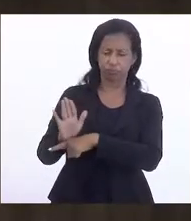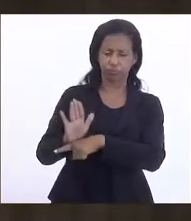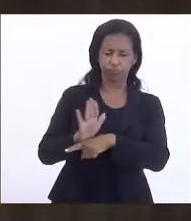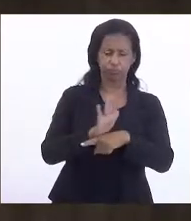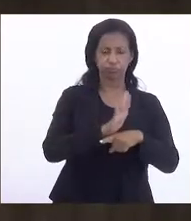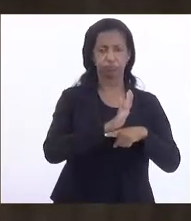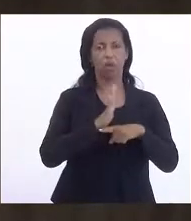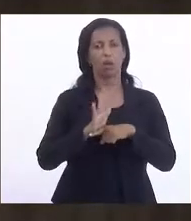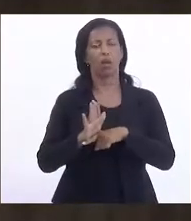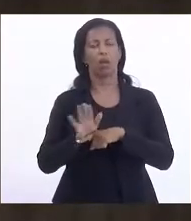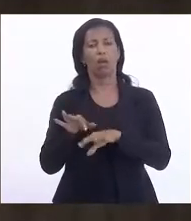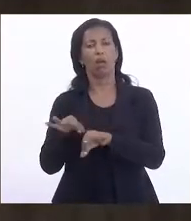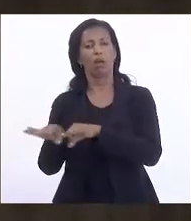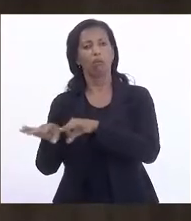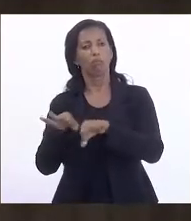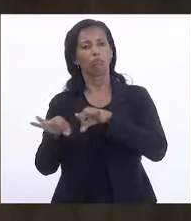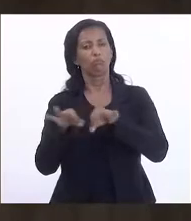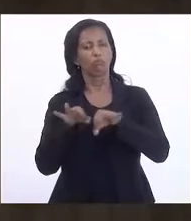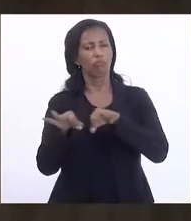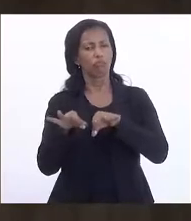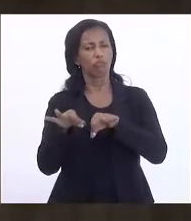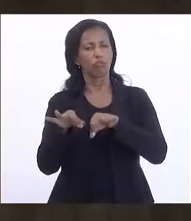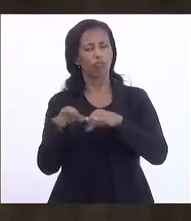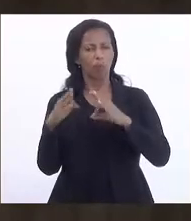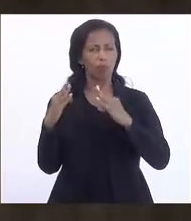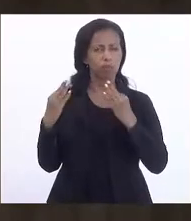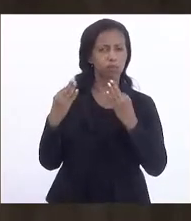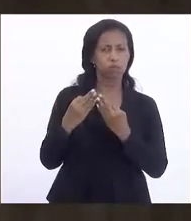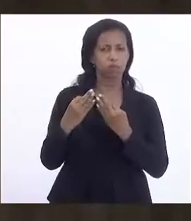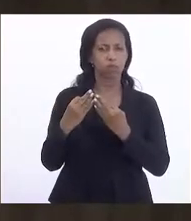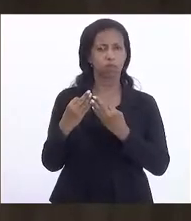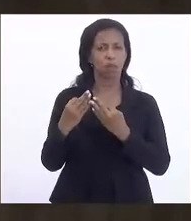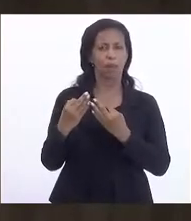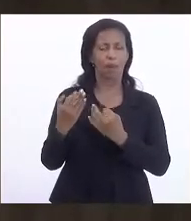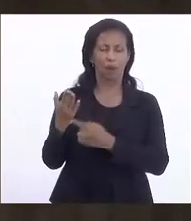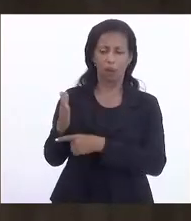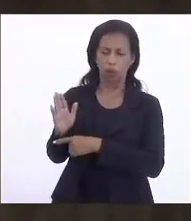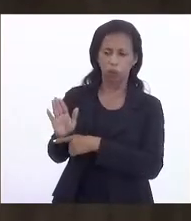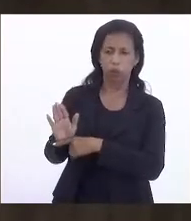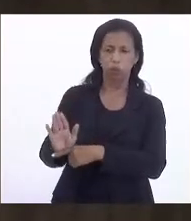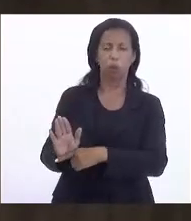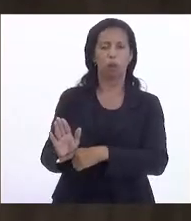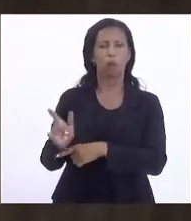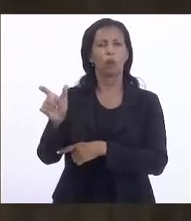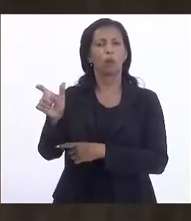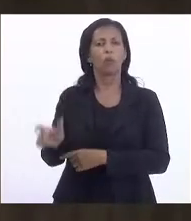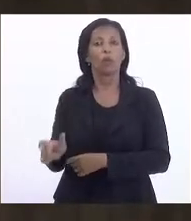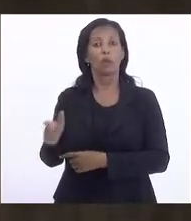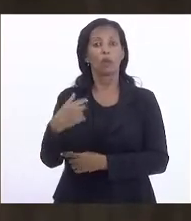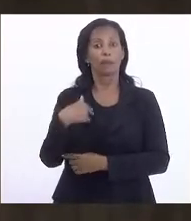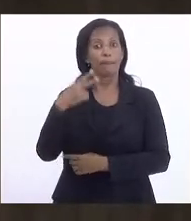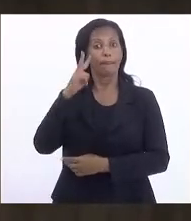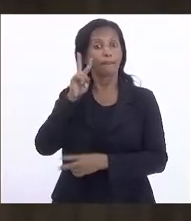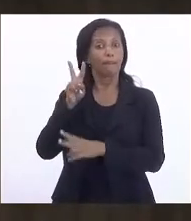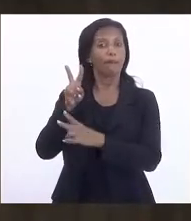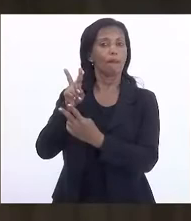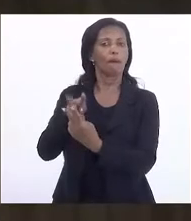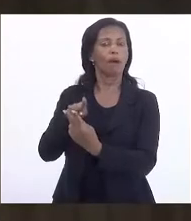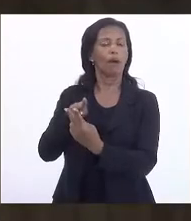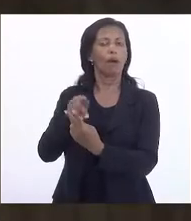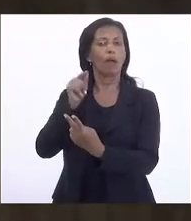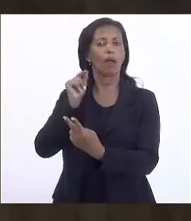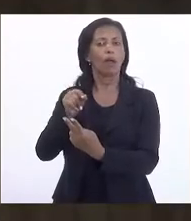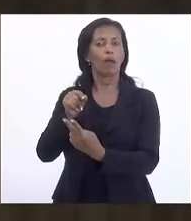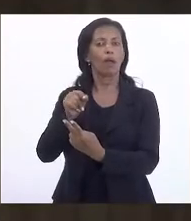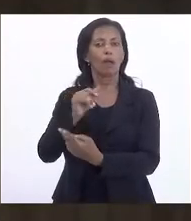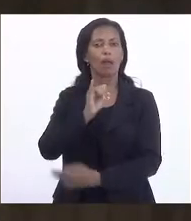vista, de forma muito incisiva para o enfrentamento daquilo que, a meu ver, ainda se chama